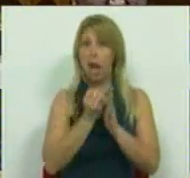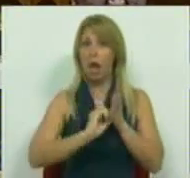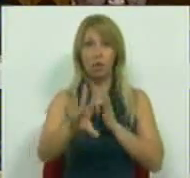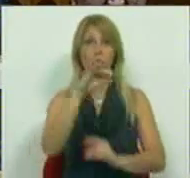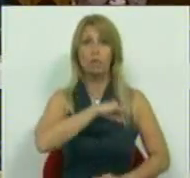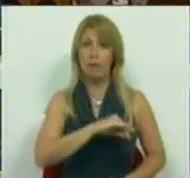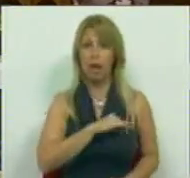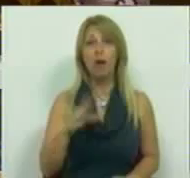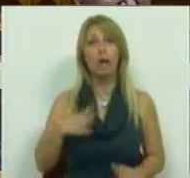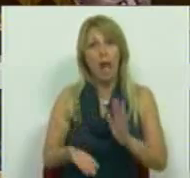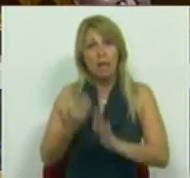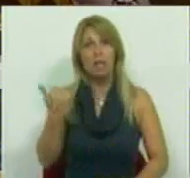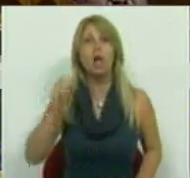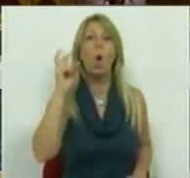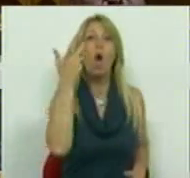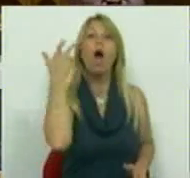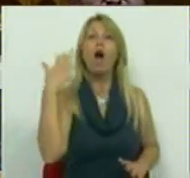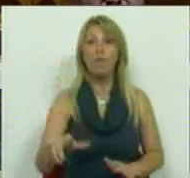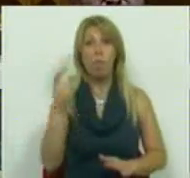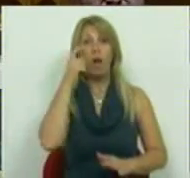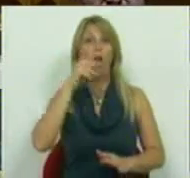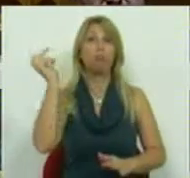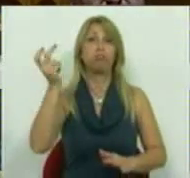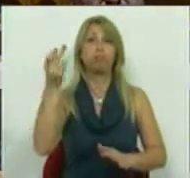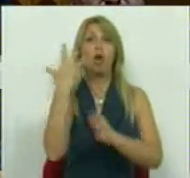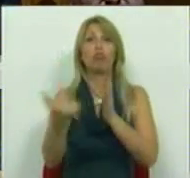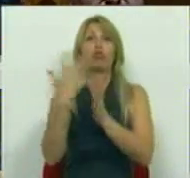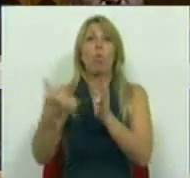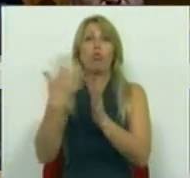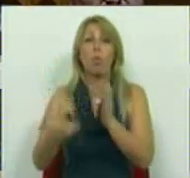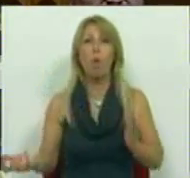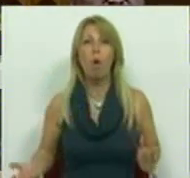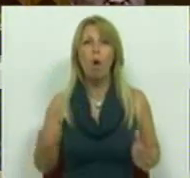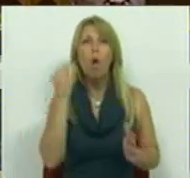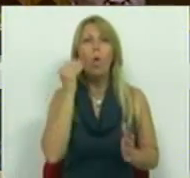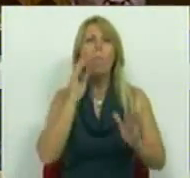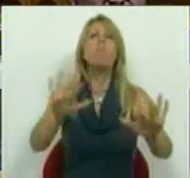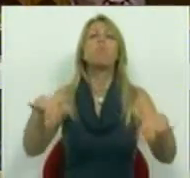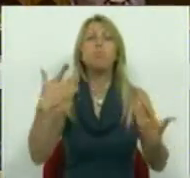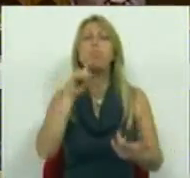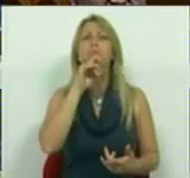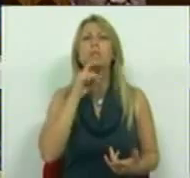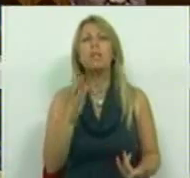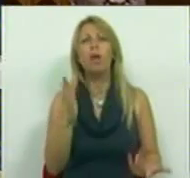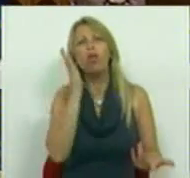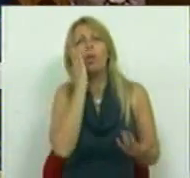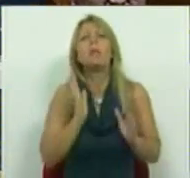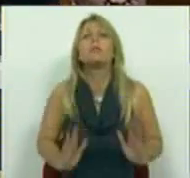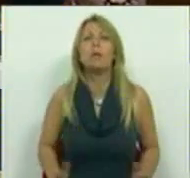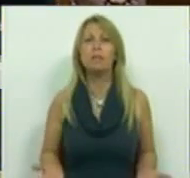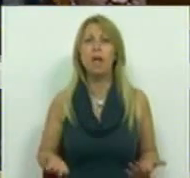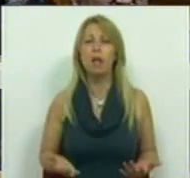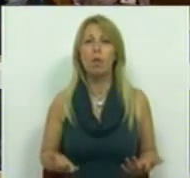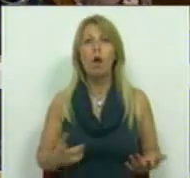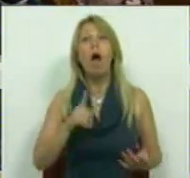e as pensões a quem descontou para si e para os seus, como é que é possível fechar os olhos? É claro que me podem dizer, é